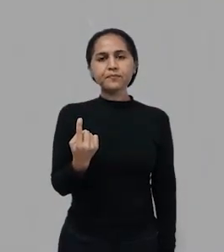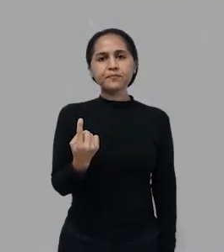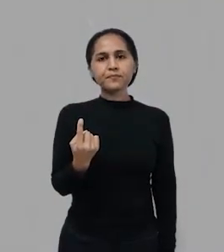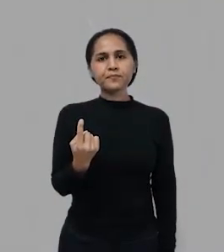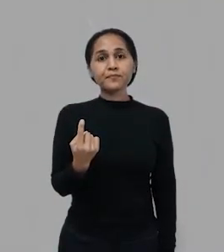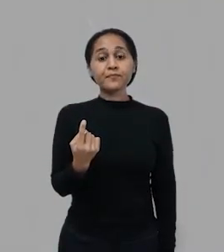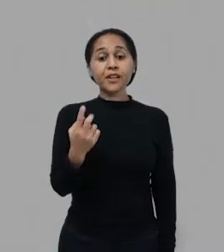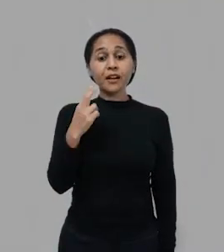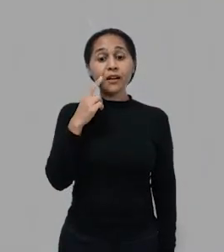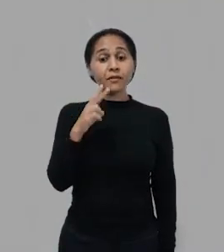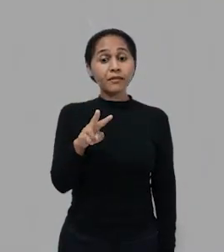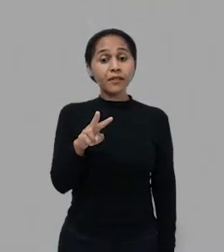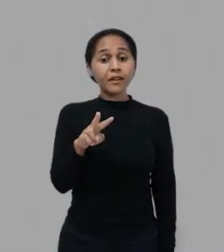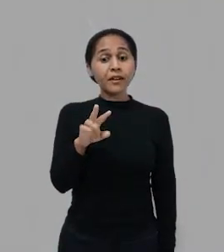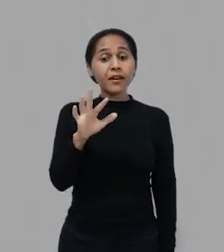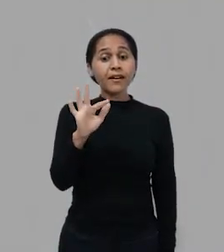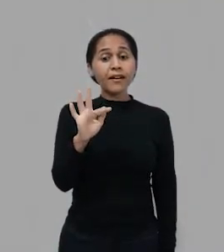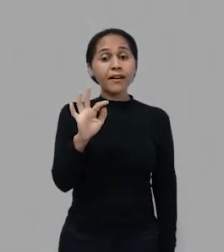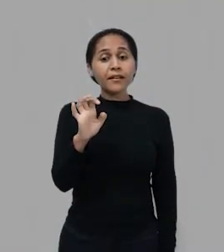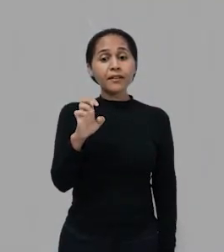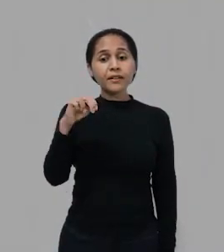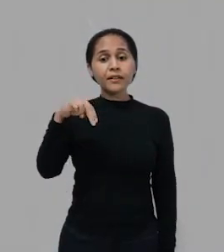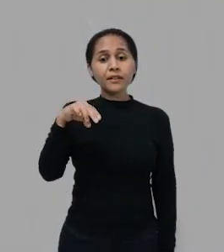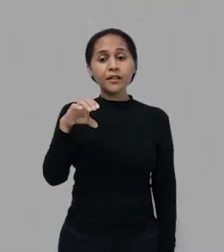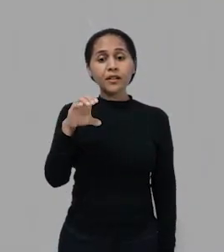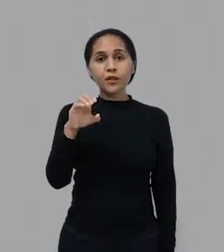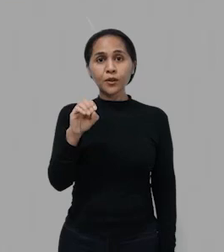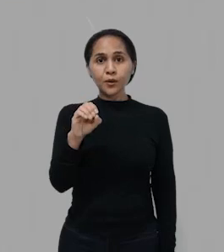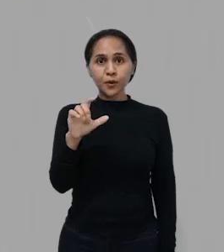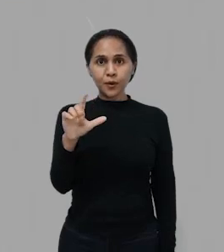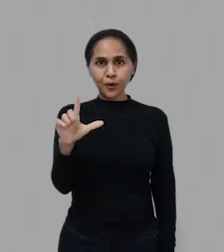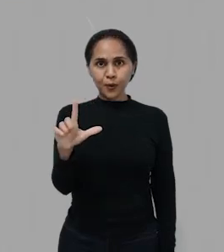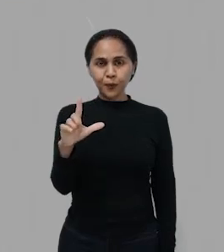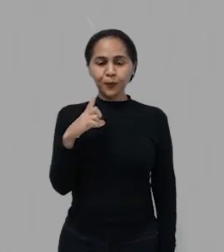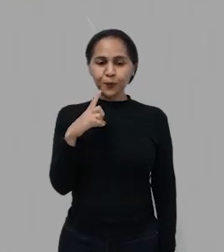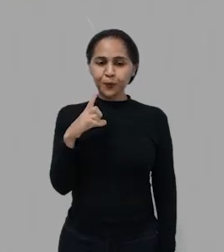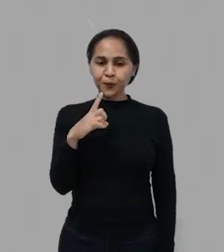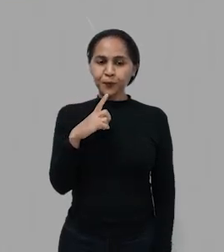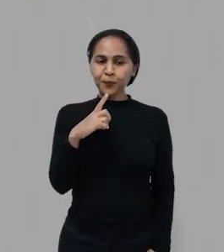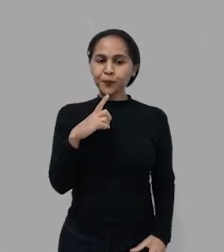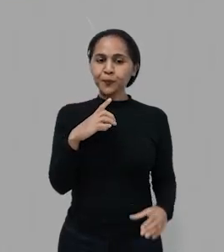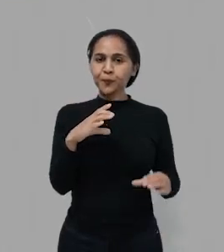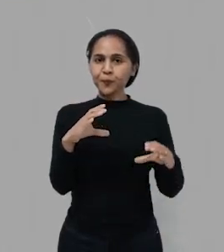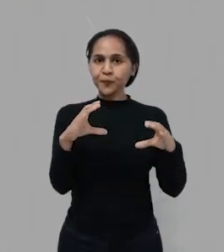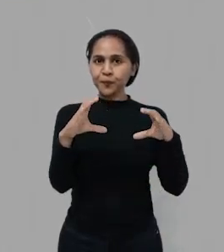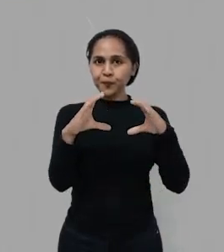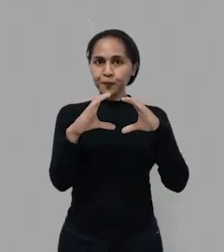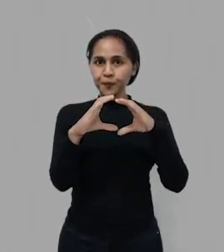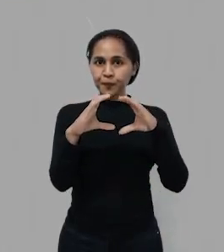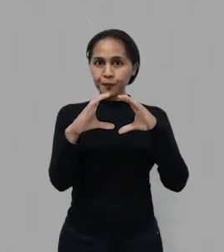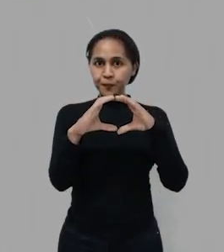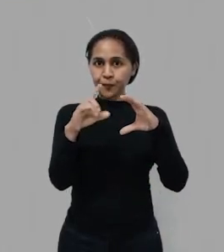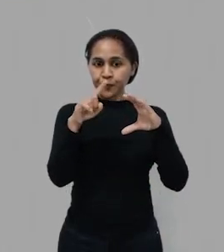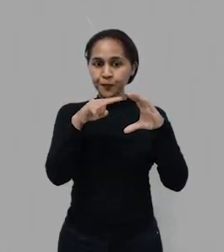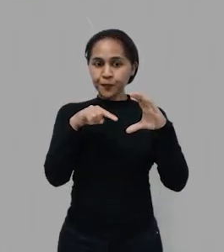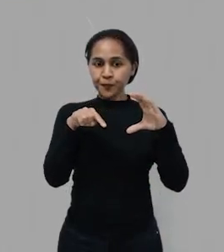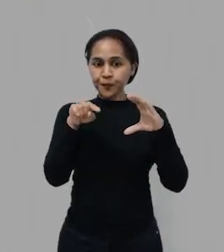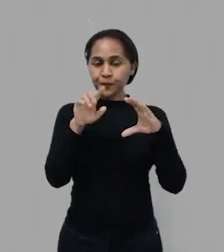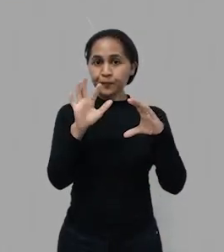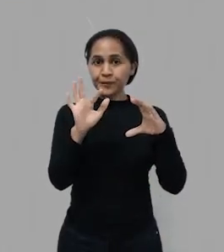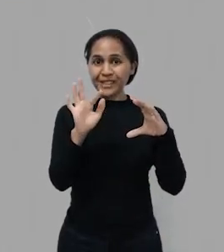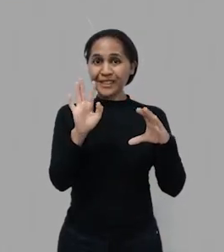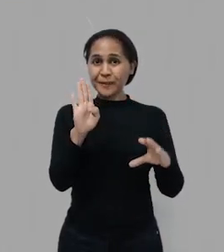em fenóis. O fenol ele vai apresentar um anel aromático, um anel benzênico, ok? Observe aqui na